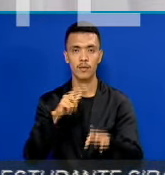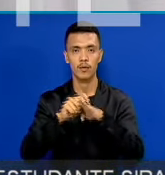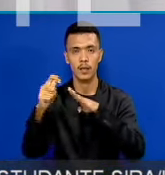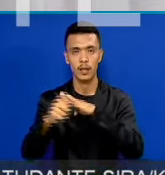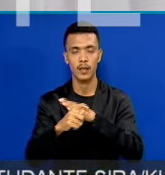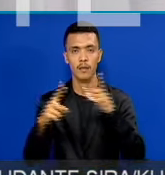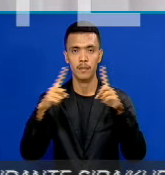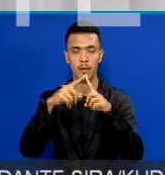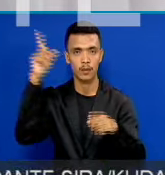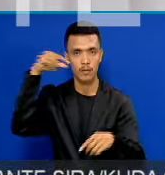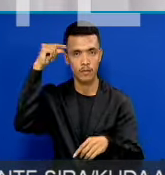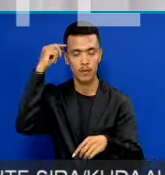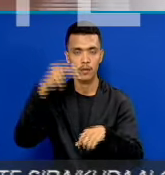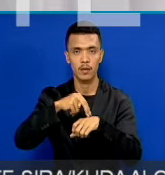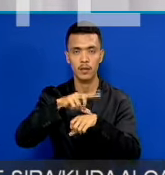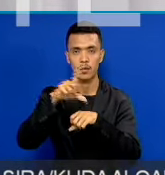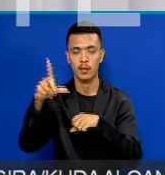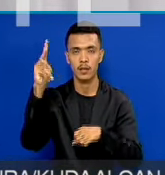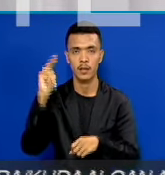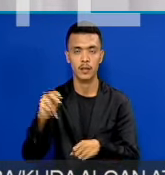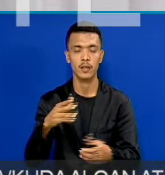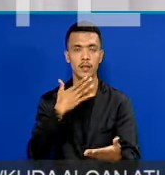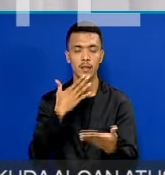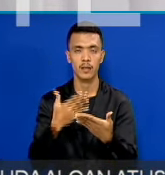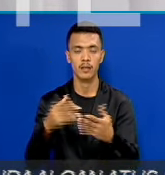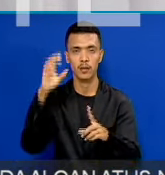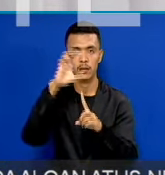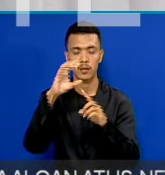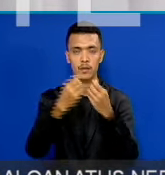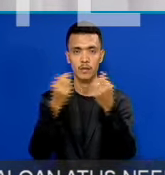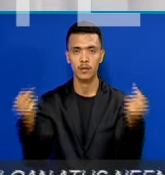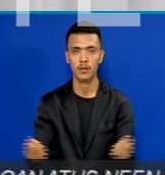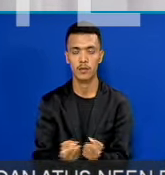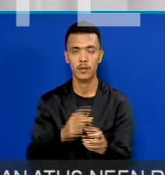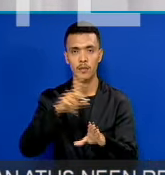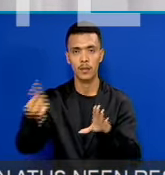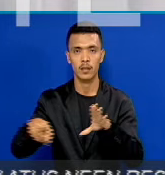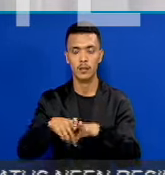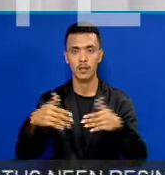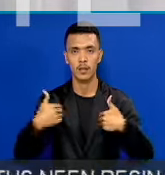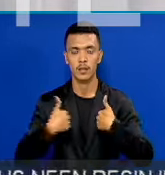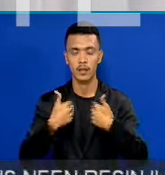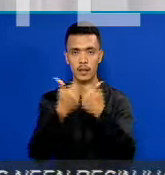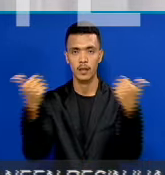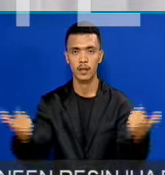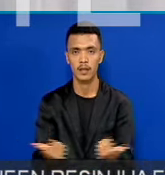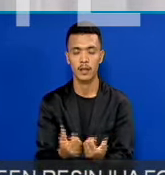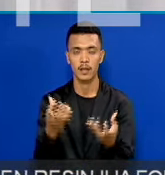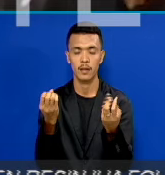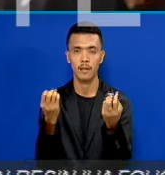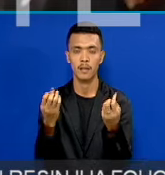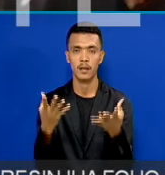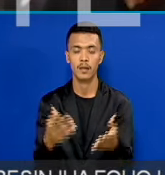ver o central. Dia frio, se você conseguir a gente, se a minha presença e aldeias não para. E da voz se tem que lá